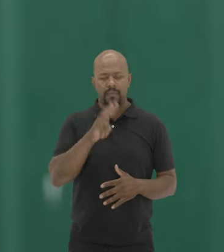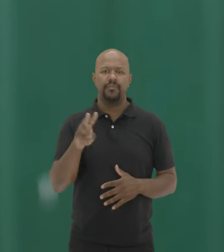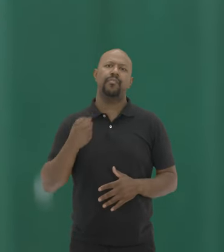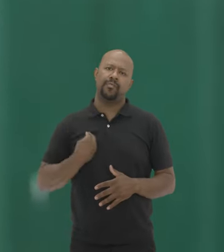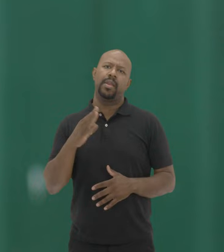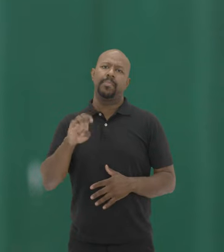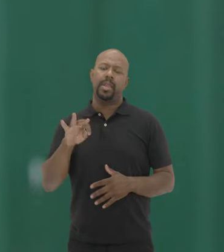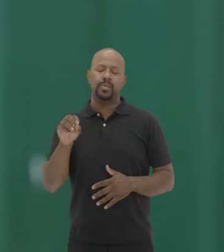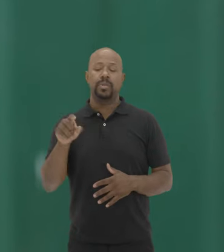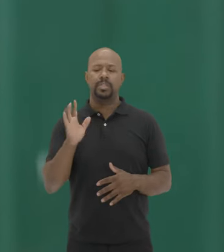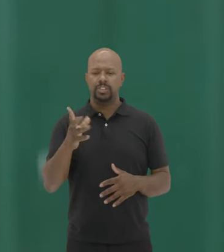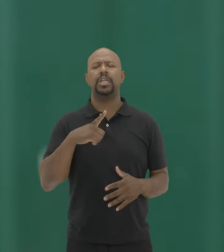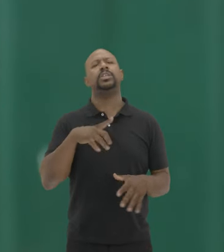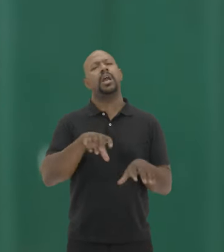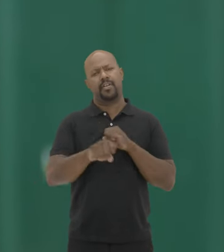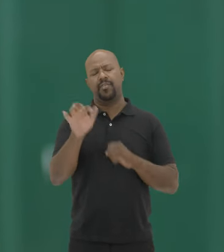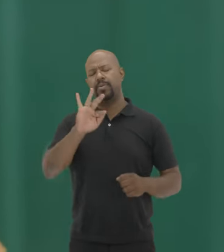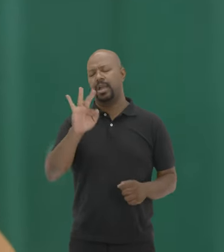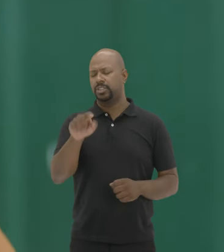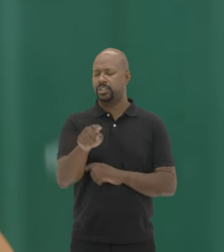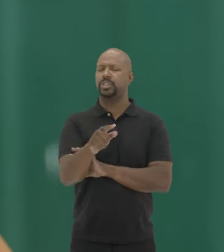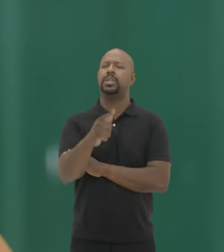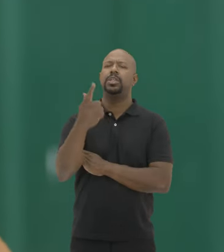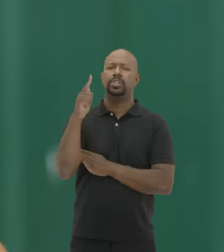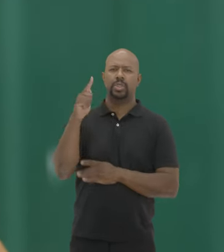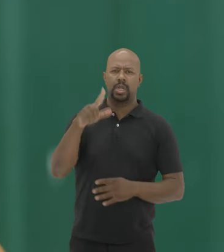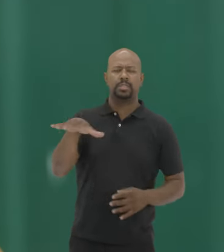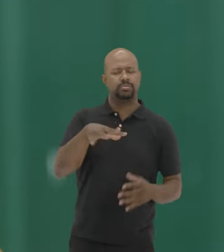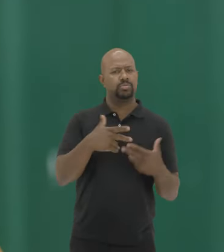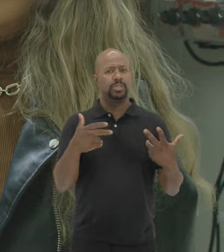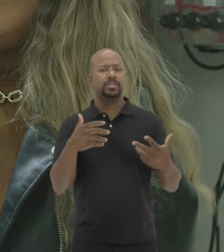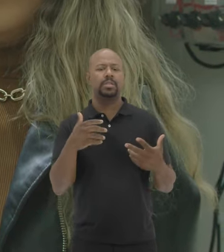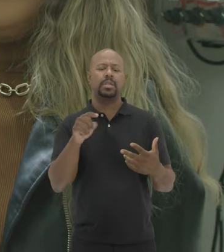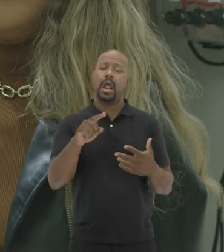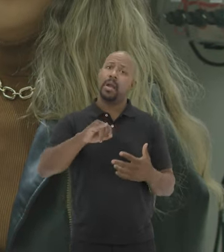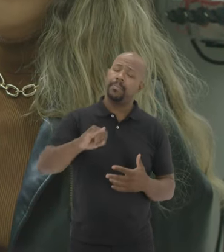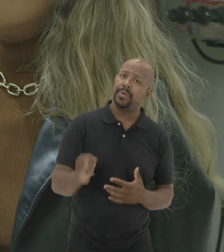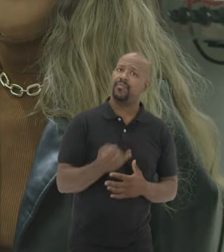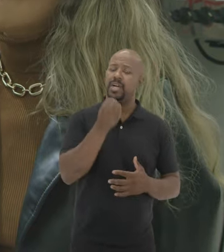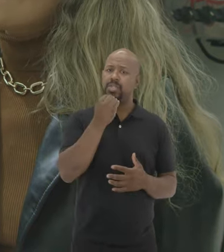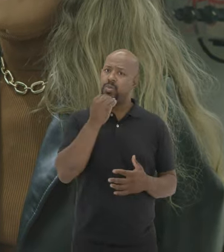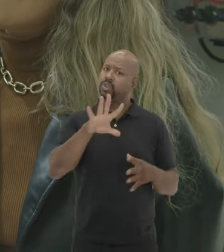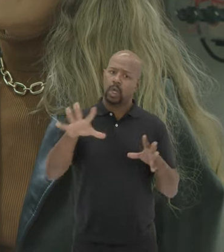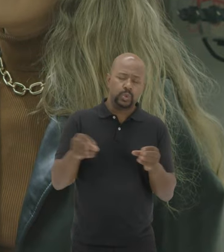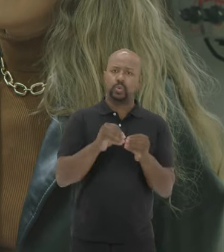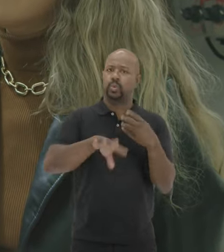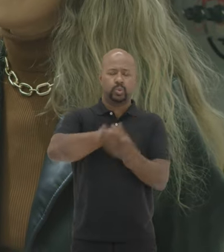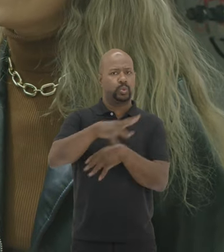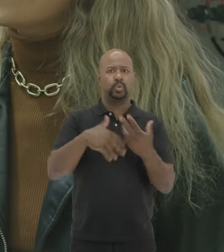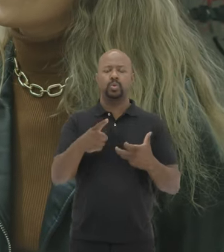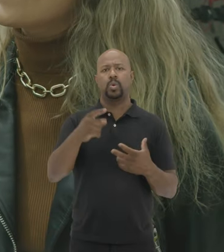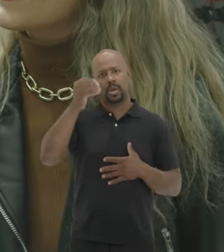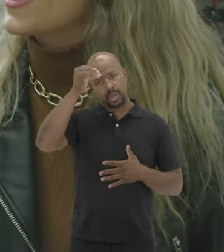Bento. Uhum. Aí ele já tinha a faculdade de Enologia e Viticultura. Tá. Ele já aproveitou, já. Juntou tudo.